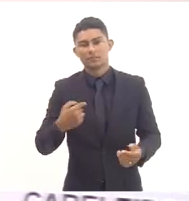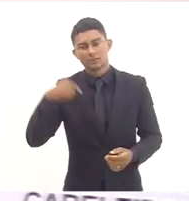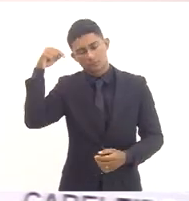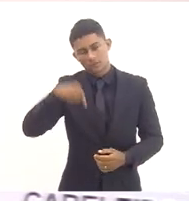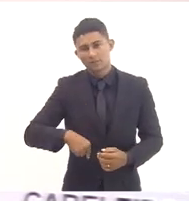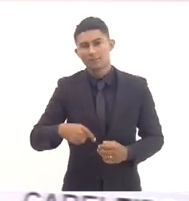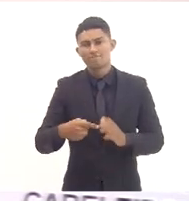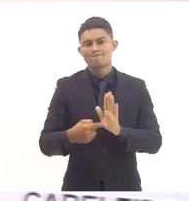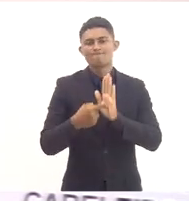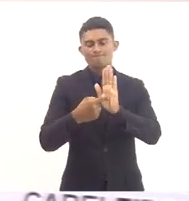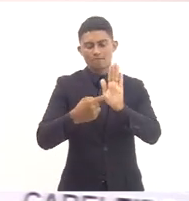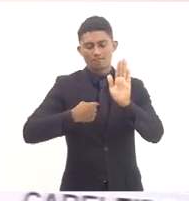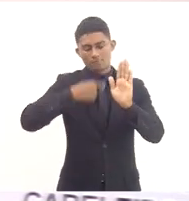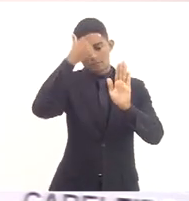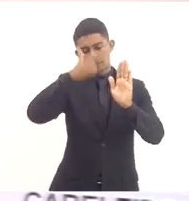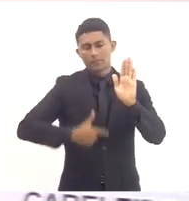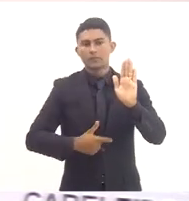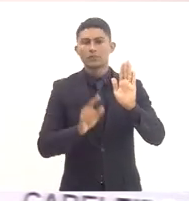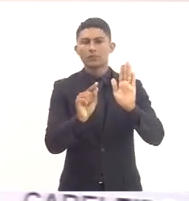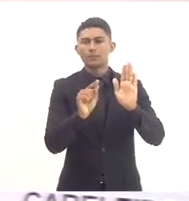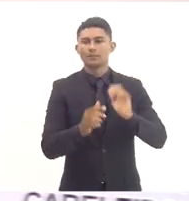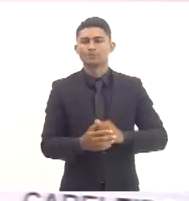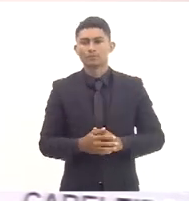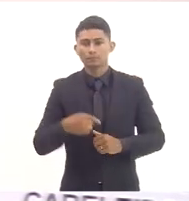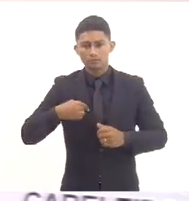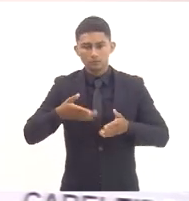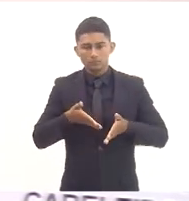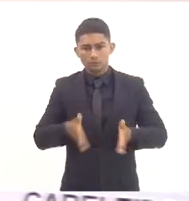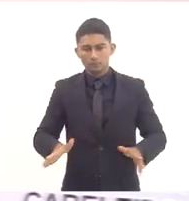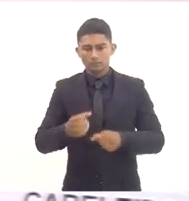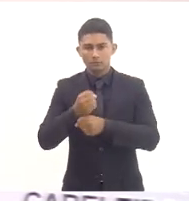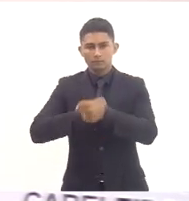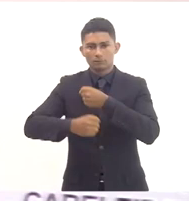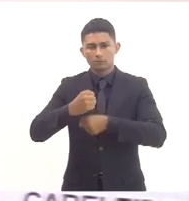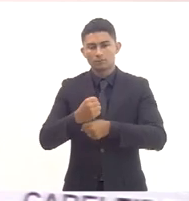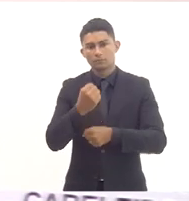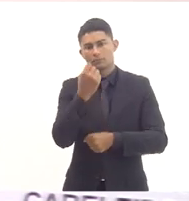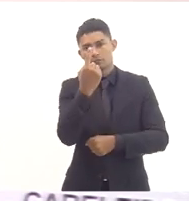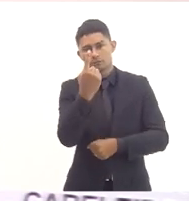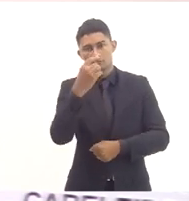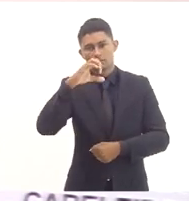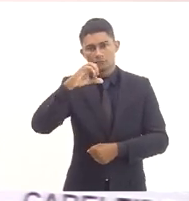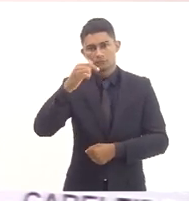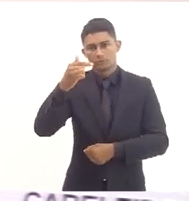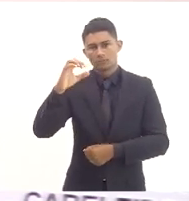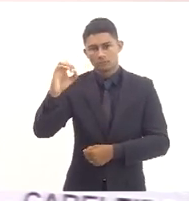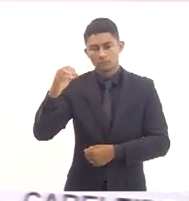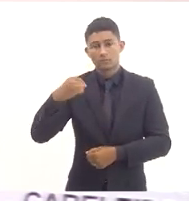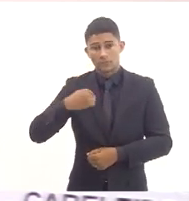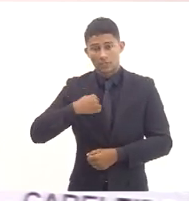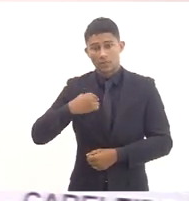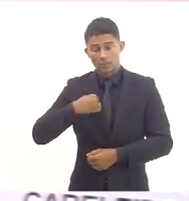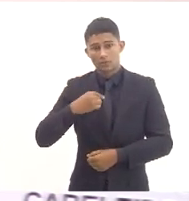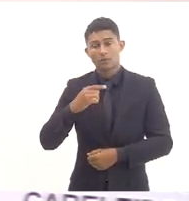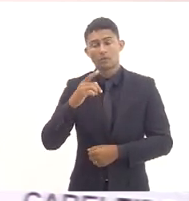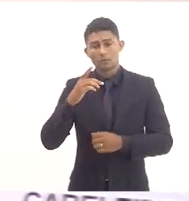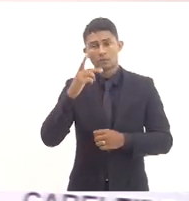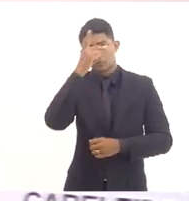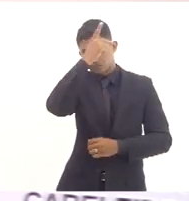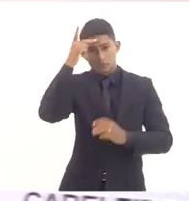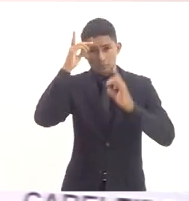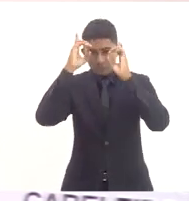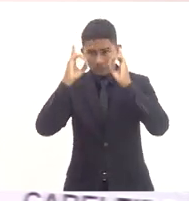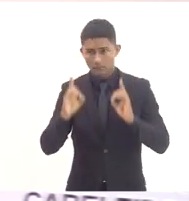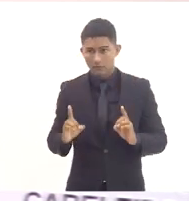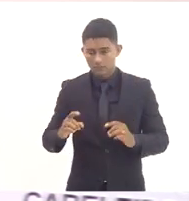apresentar também é eu nasci em uma 70 é isso a pessoa com deficiência assim sem